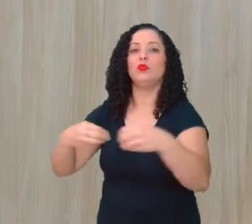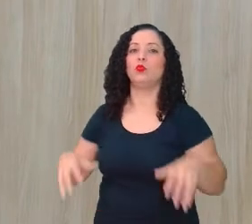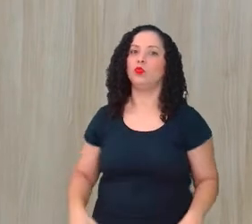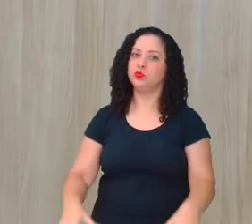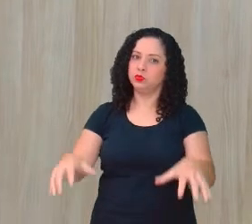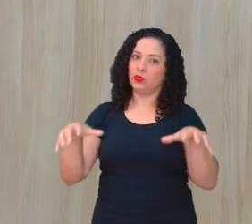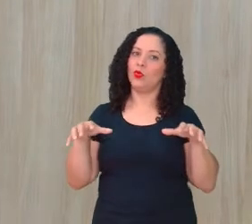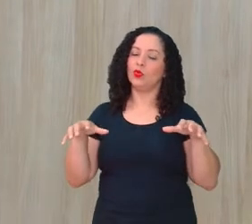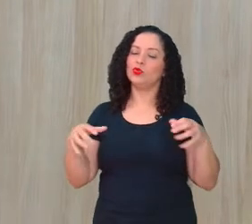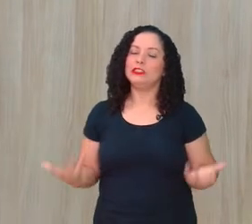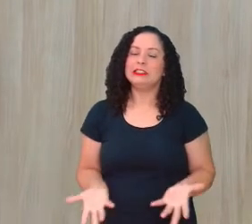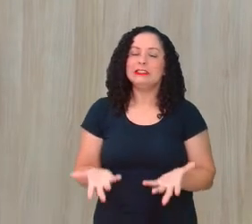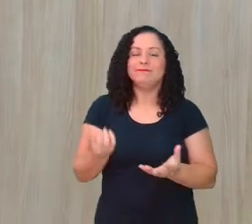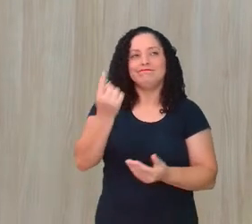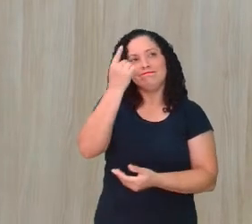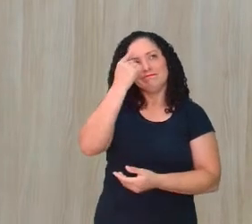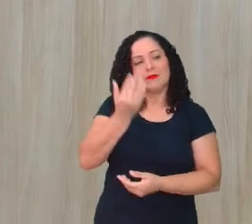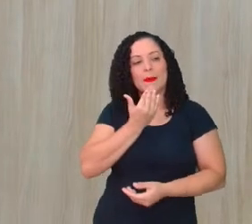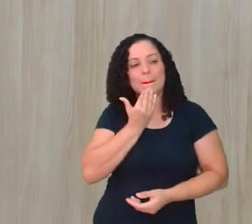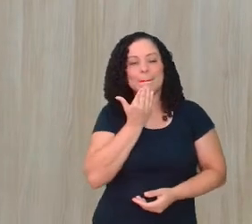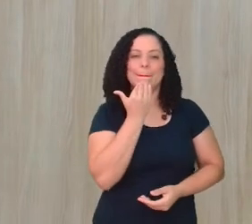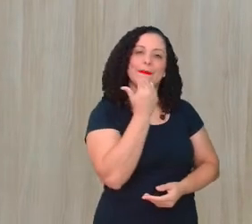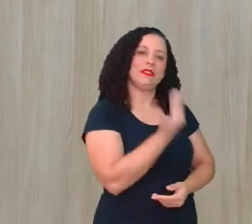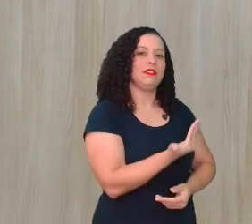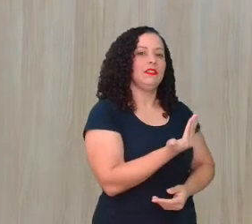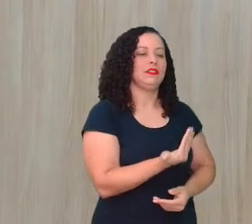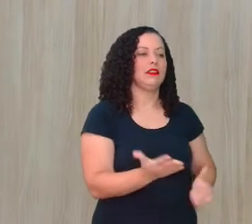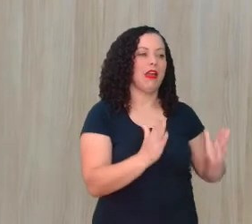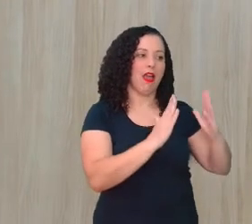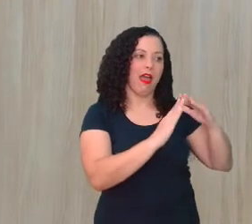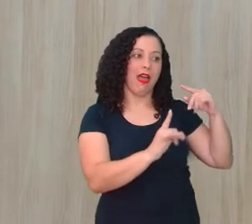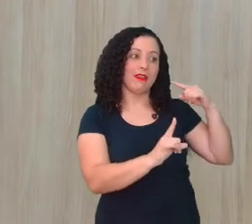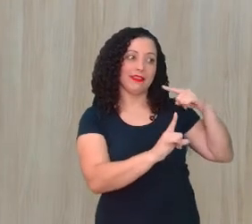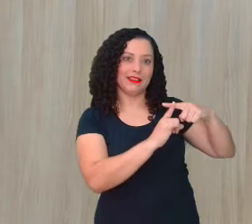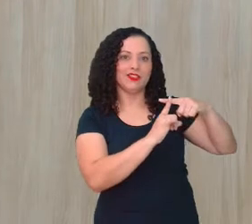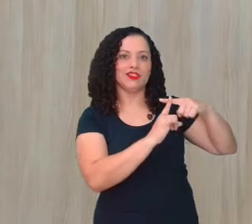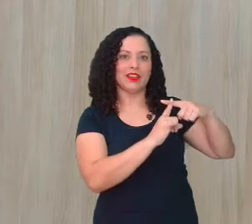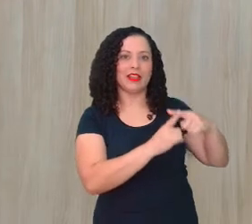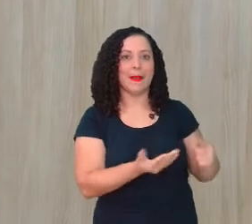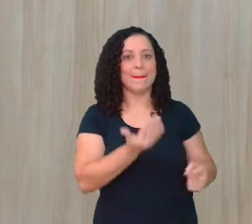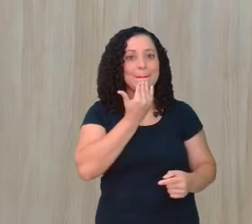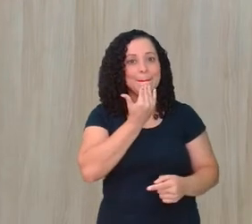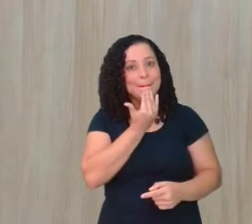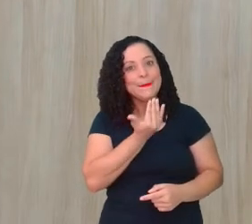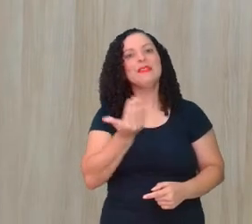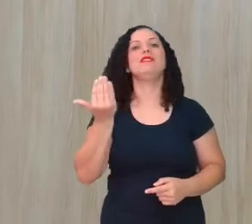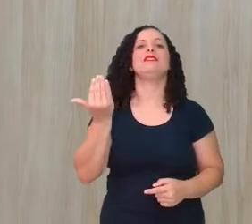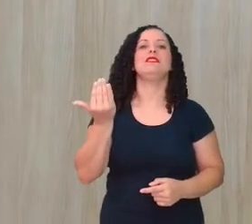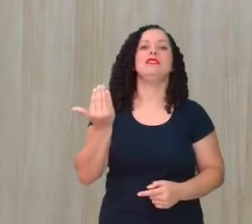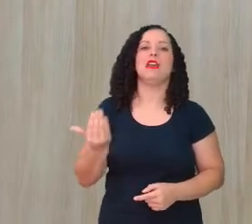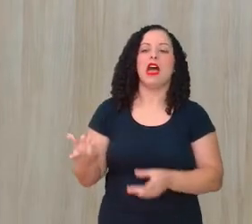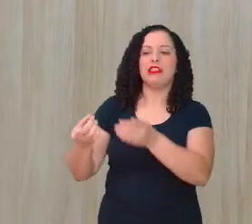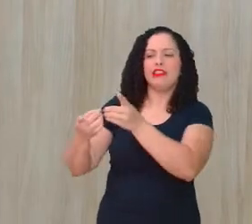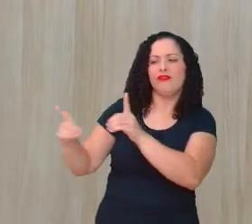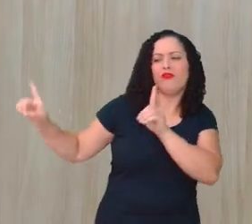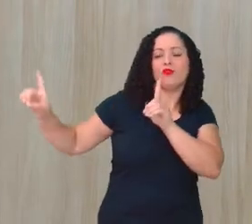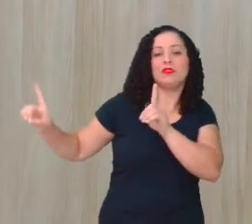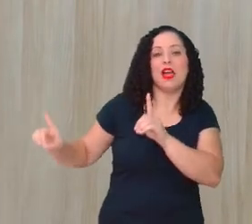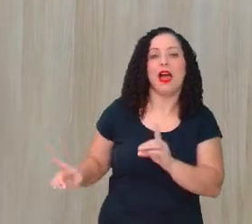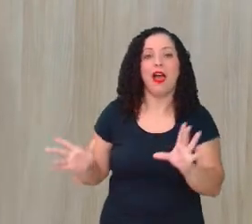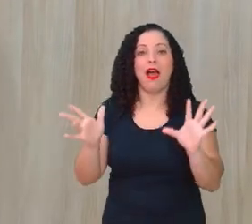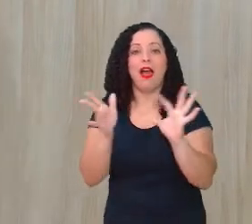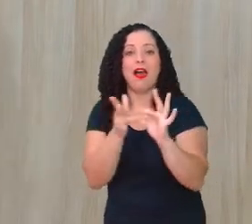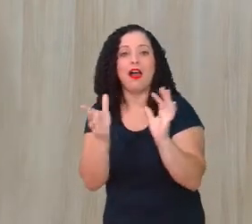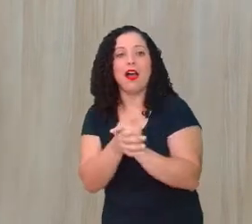se solicita à igreja, né, a permissão para se divorciar dela e casar com uma outra mulher, que era Ana